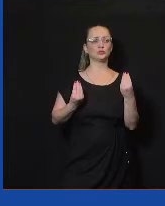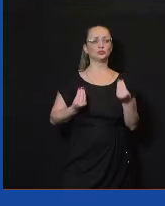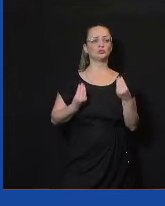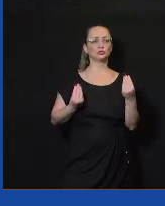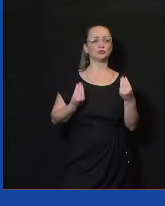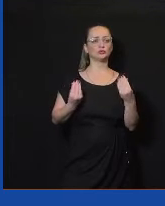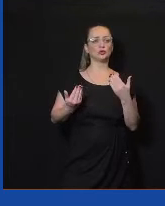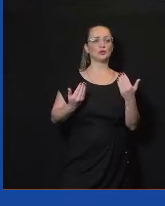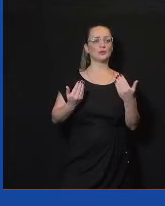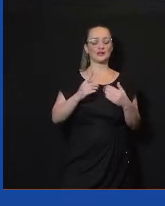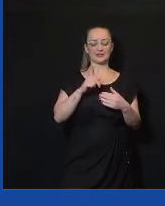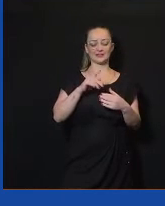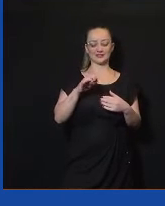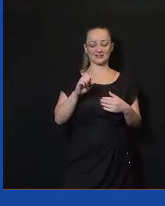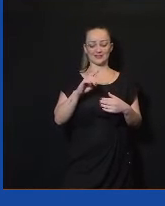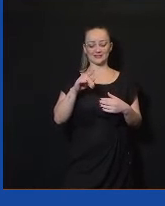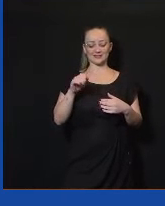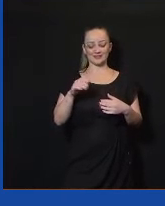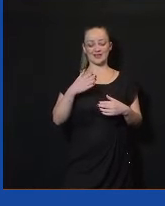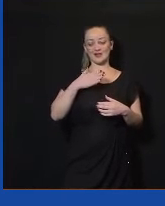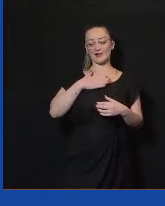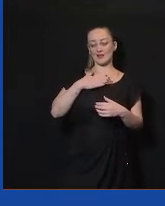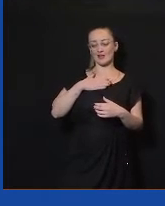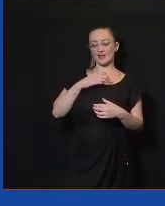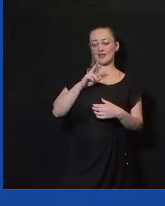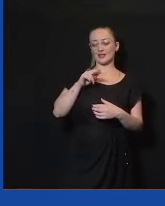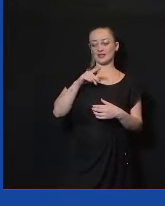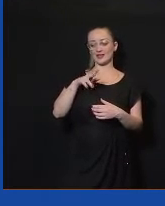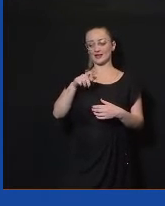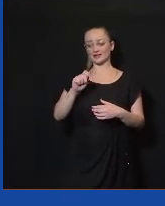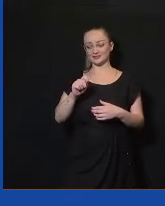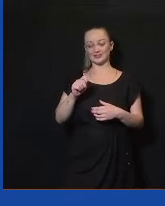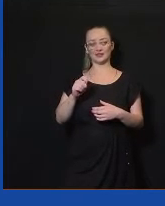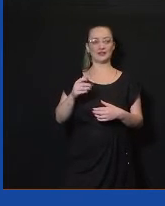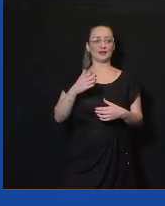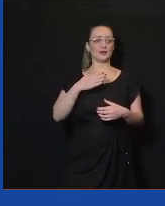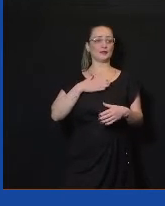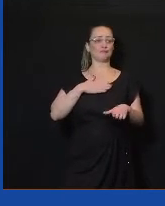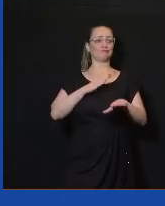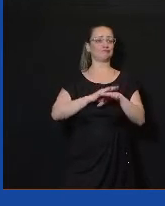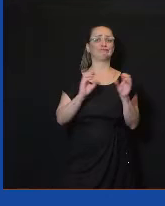com o Zezé e com a minha xará, Renata, eu não fiz porra nenhuma.